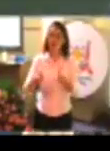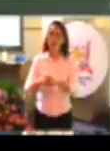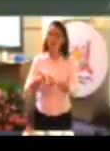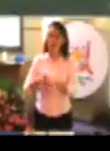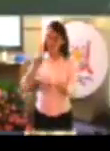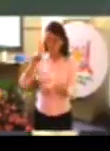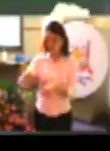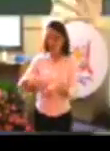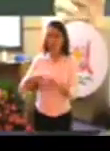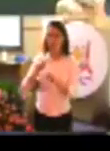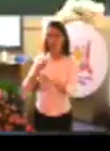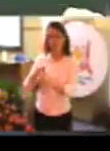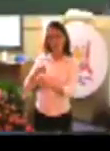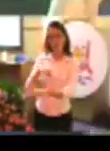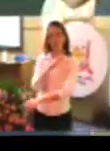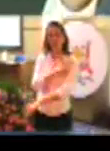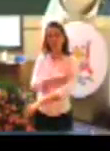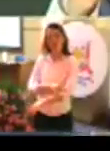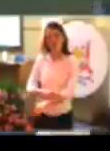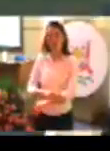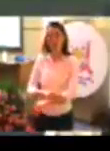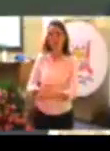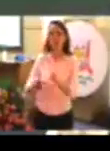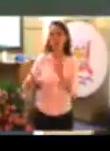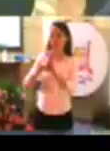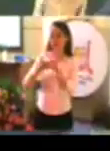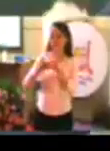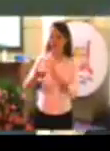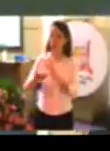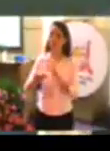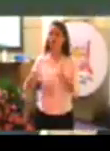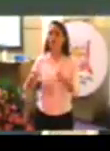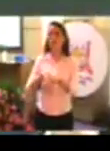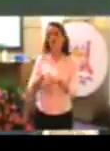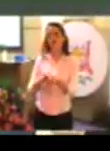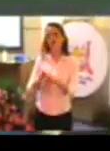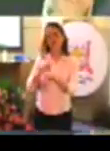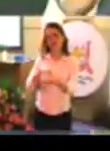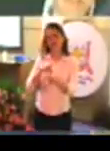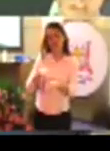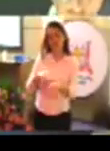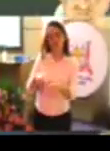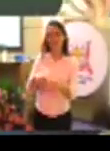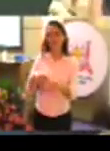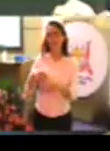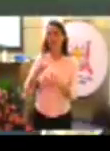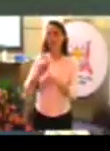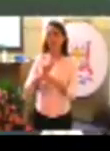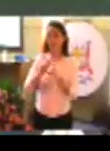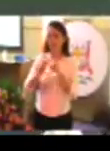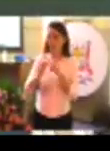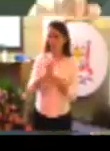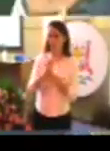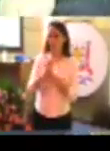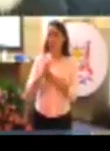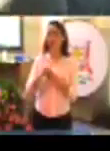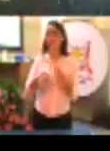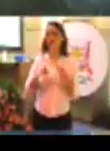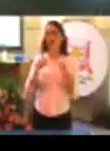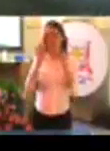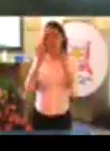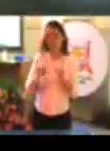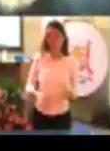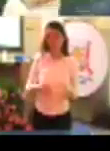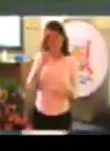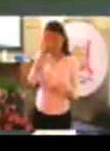educação. Educação institucional, educação de cidadania. E aí vem